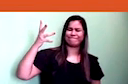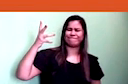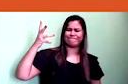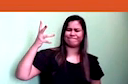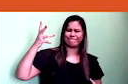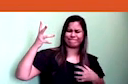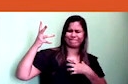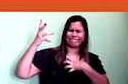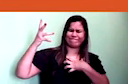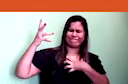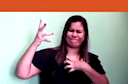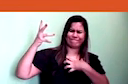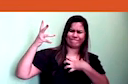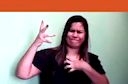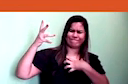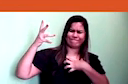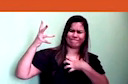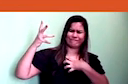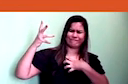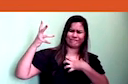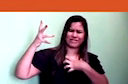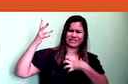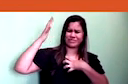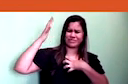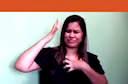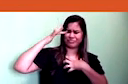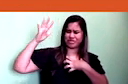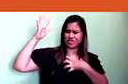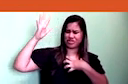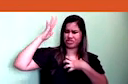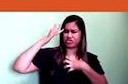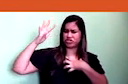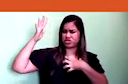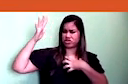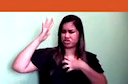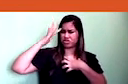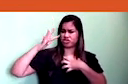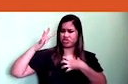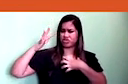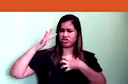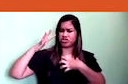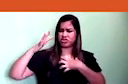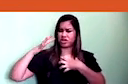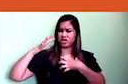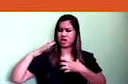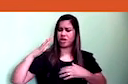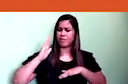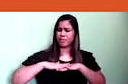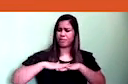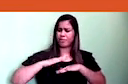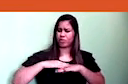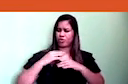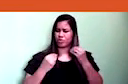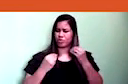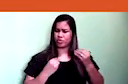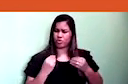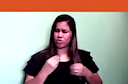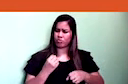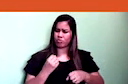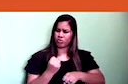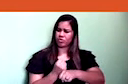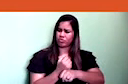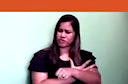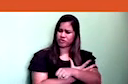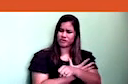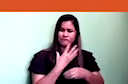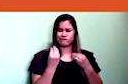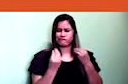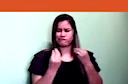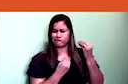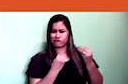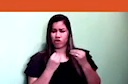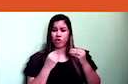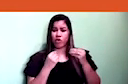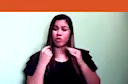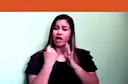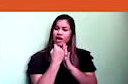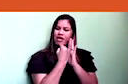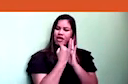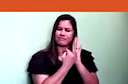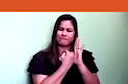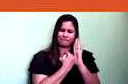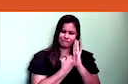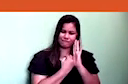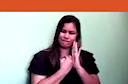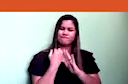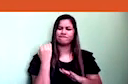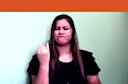ferir, veja qual a sua reação, né, analise, veja se você não está sempre reagindo daquela maneira, veja se não é possível